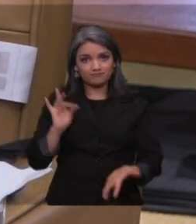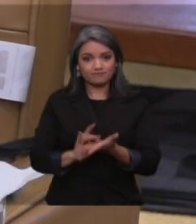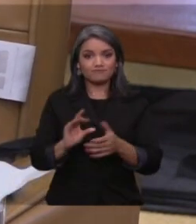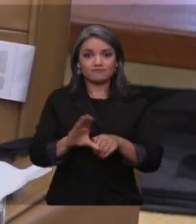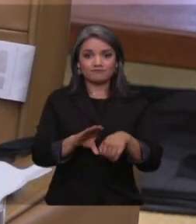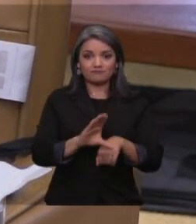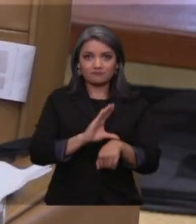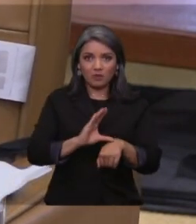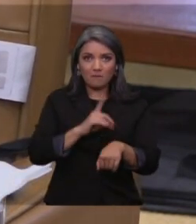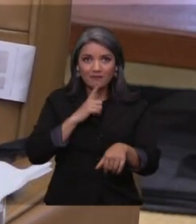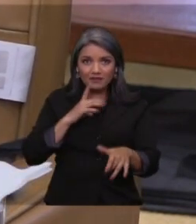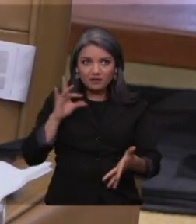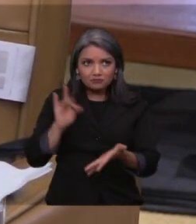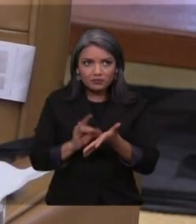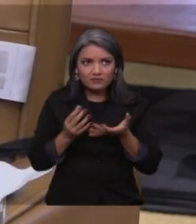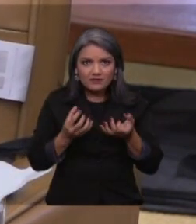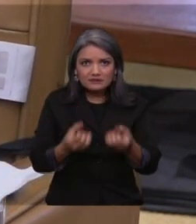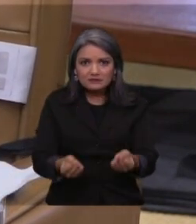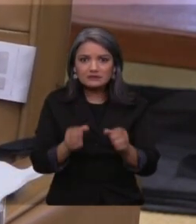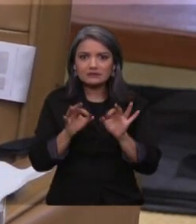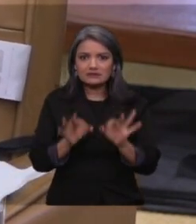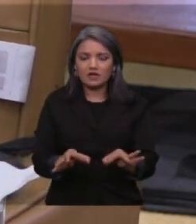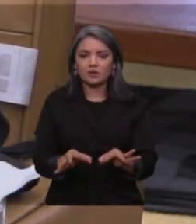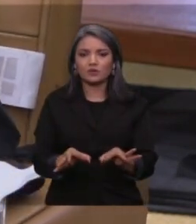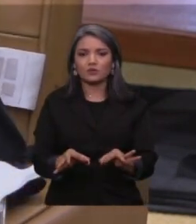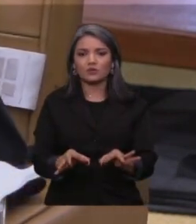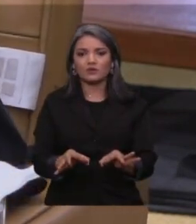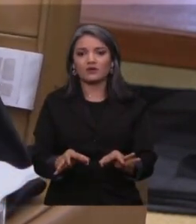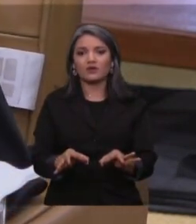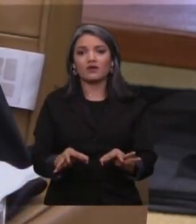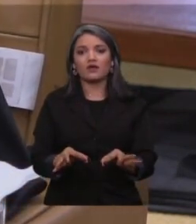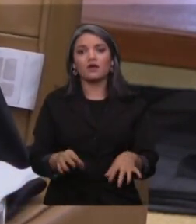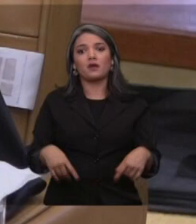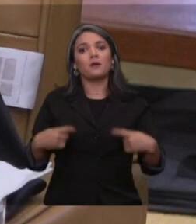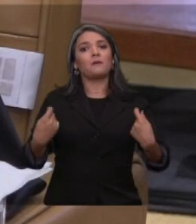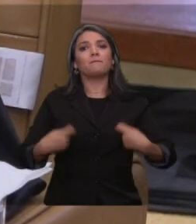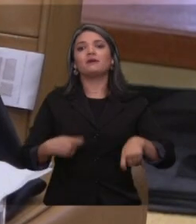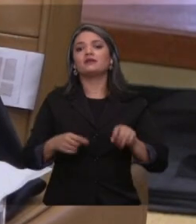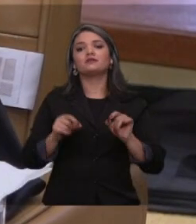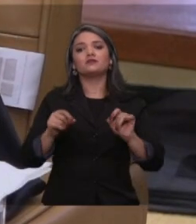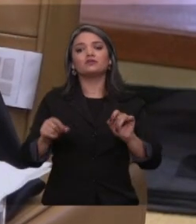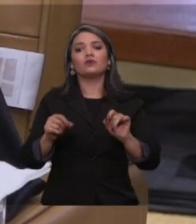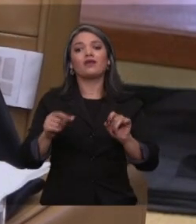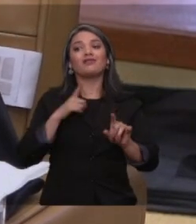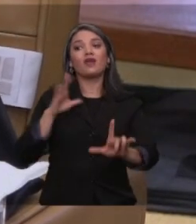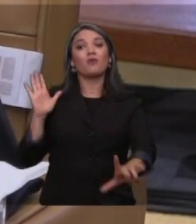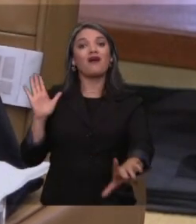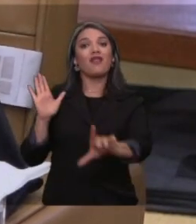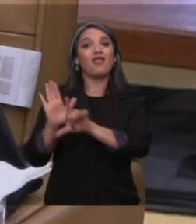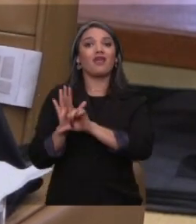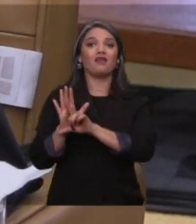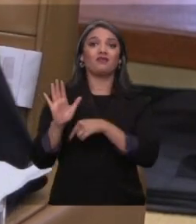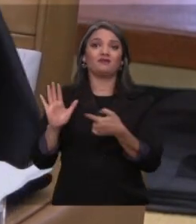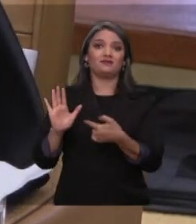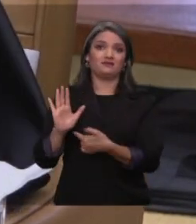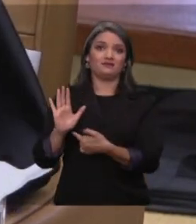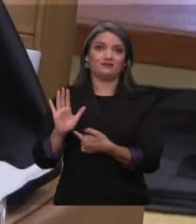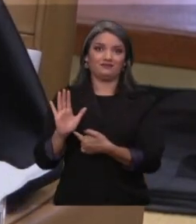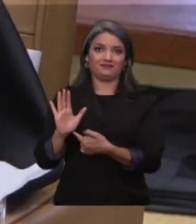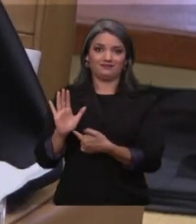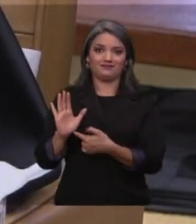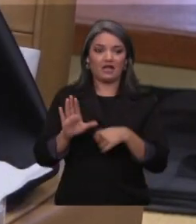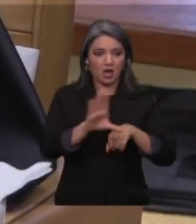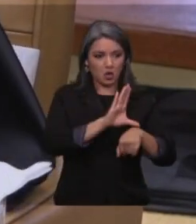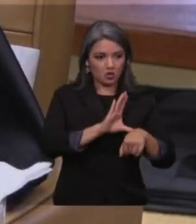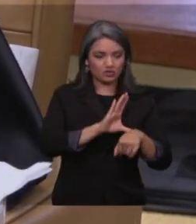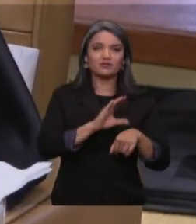ser concretizada realmente, dependeria da mediação do legislador infraconstitucional.